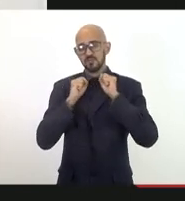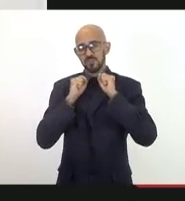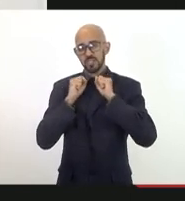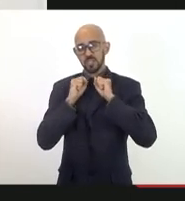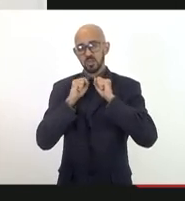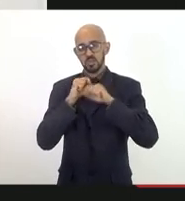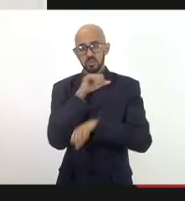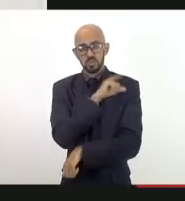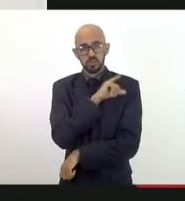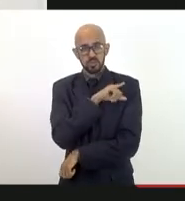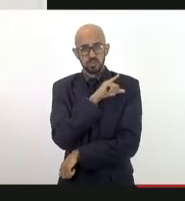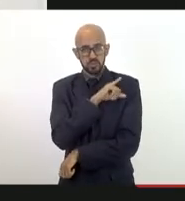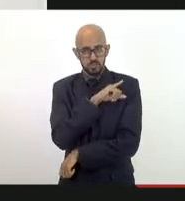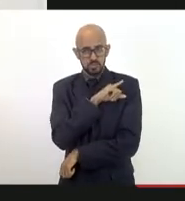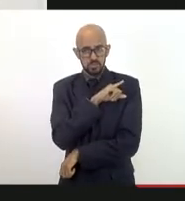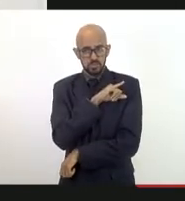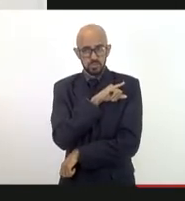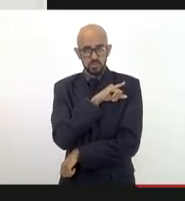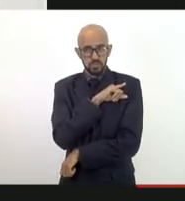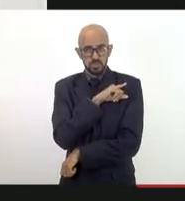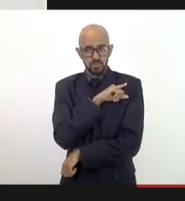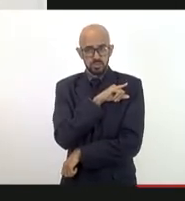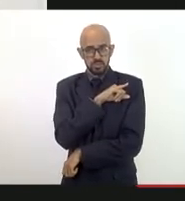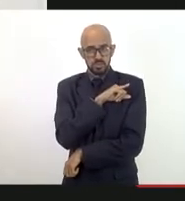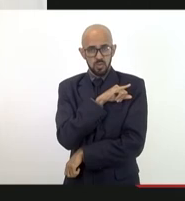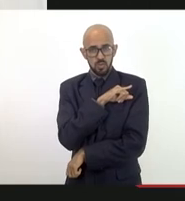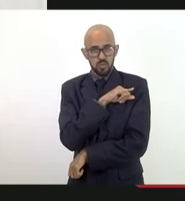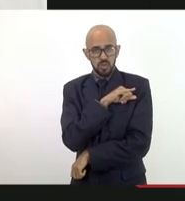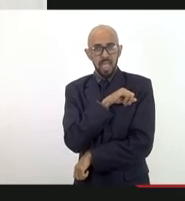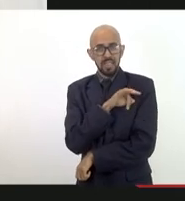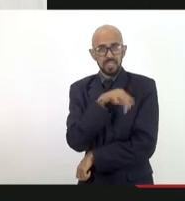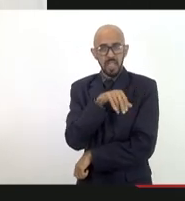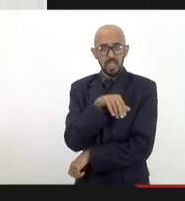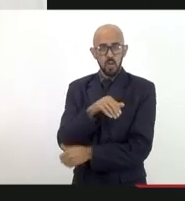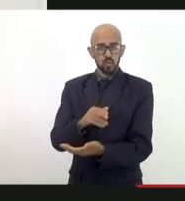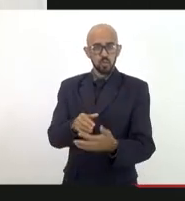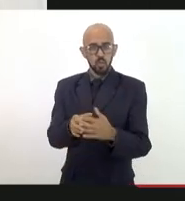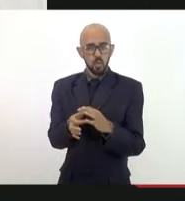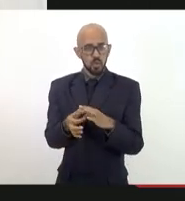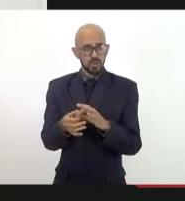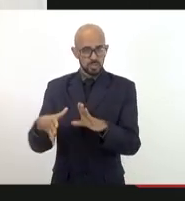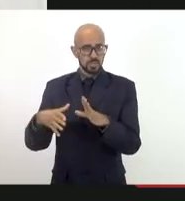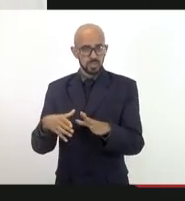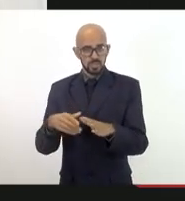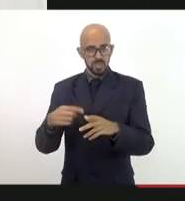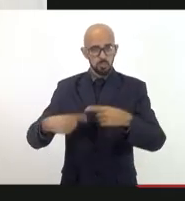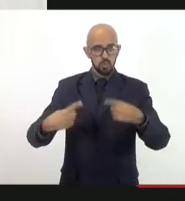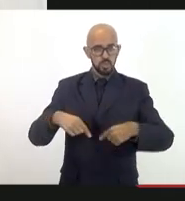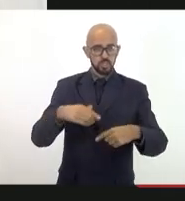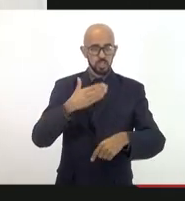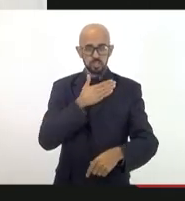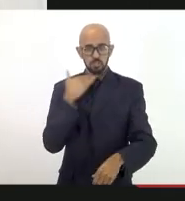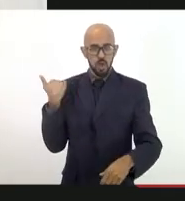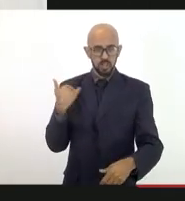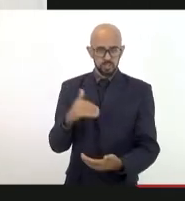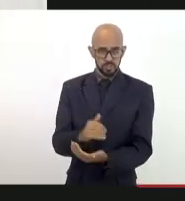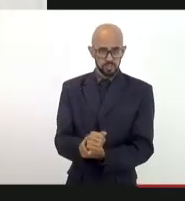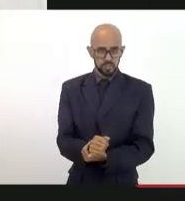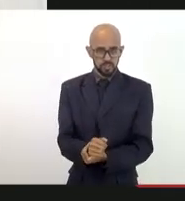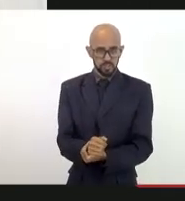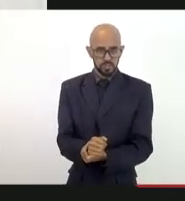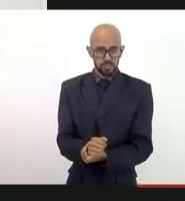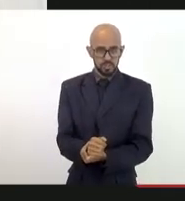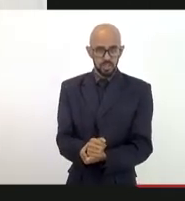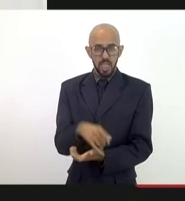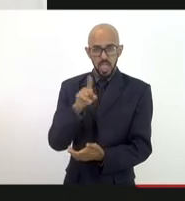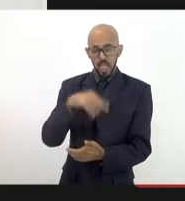assim, imagine quem autoriza, né, essa política de matança contra essas pessoas pobres, porque nós estamos falando de pessoas que são cometidas por